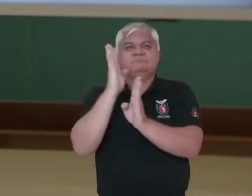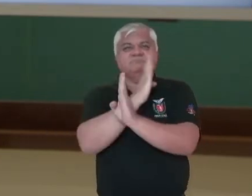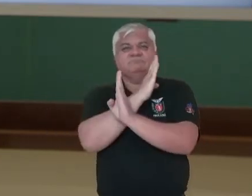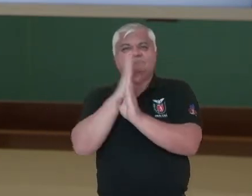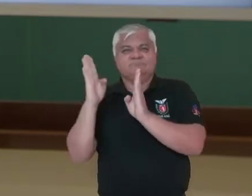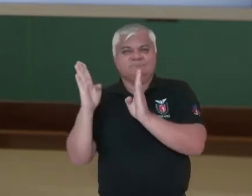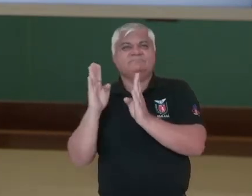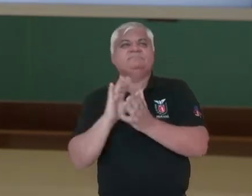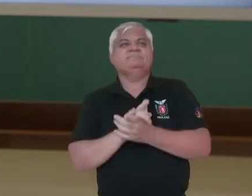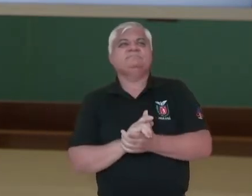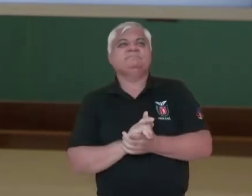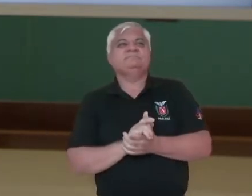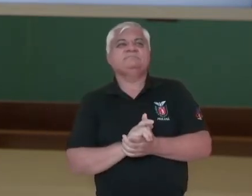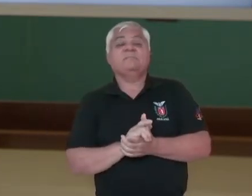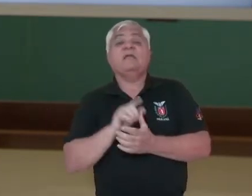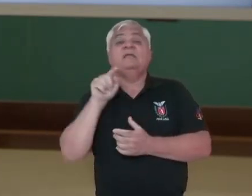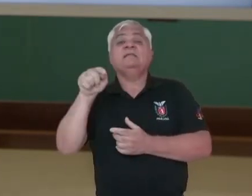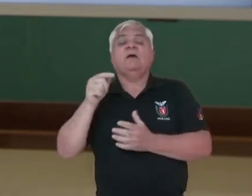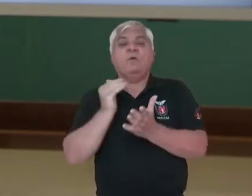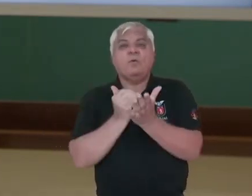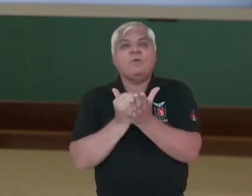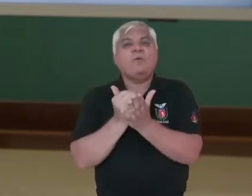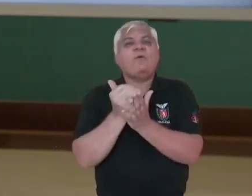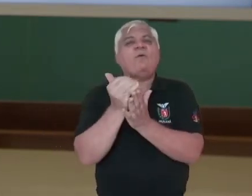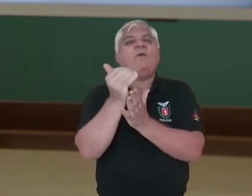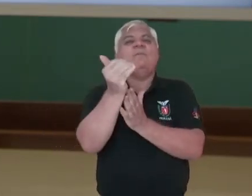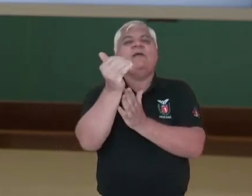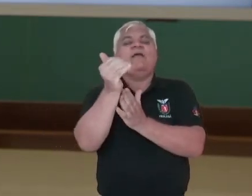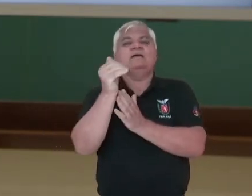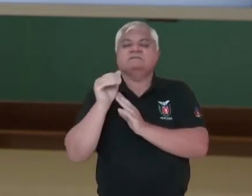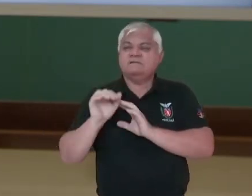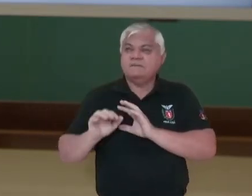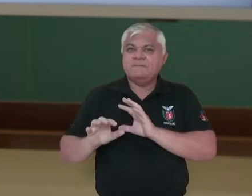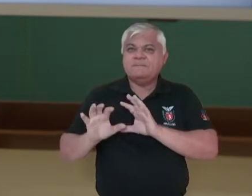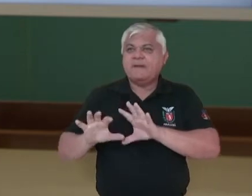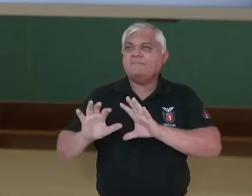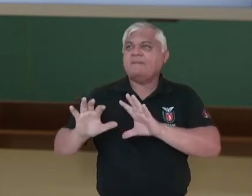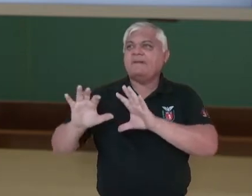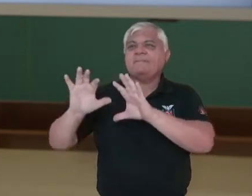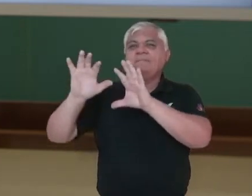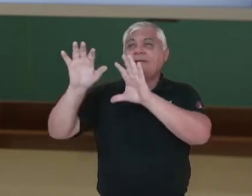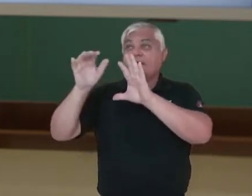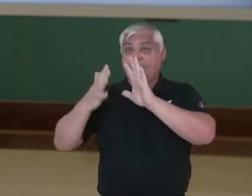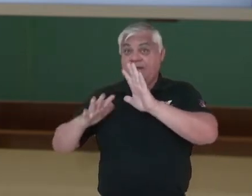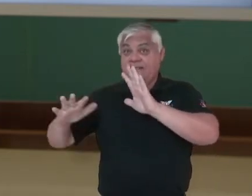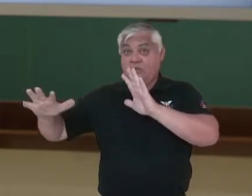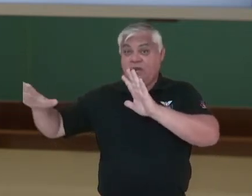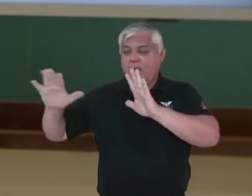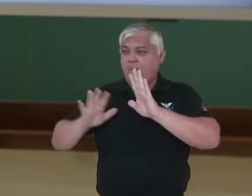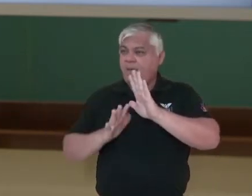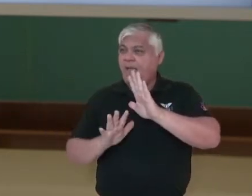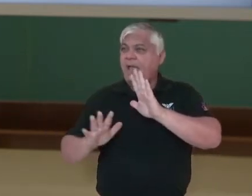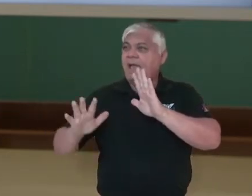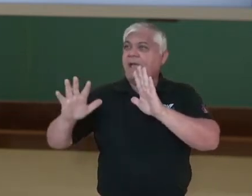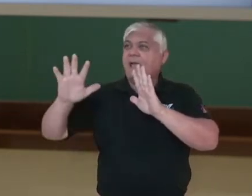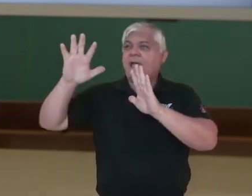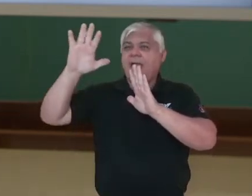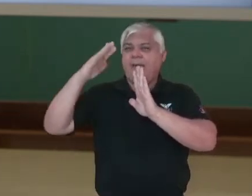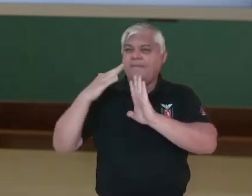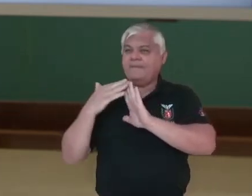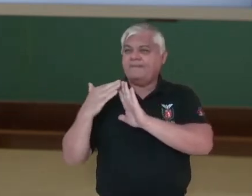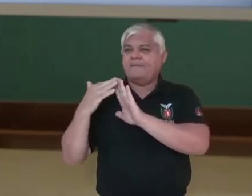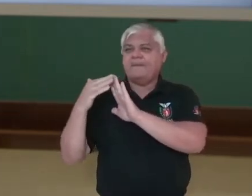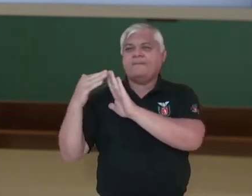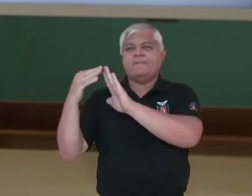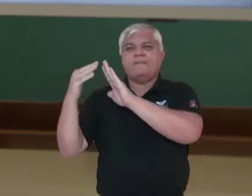território. E aí, esse início de ocupação se deu, então, pela faixa litorânea, como a gente falou, aquelas